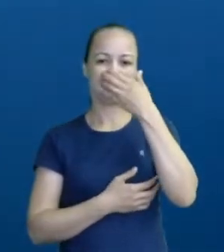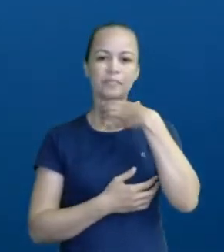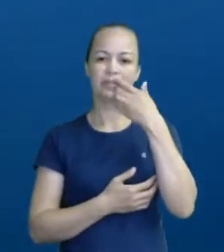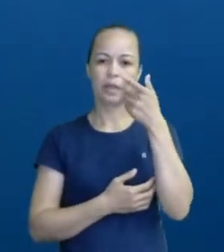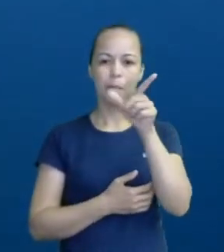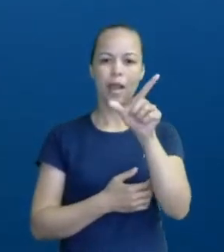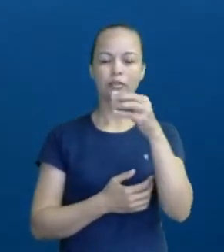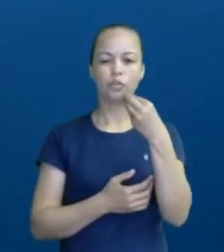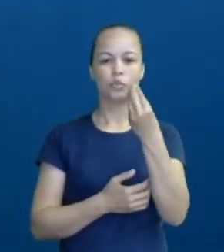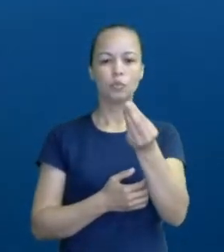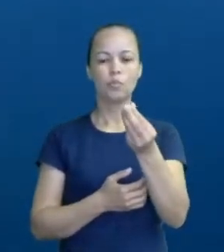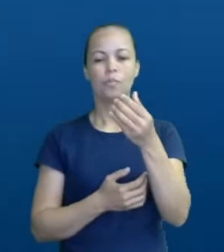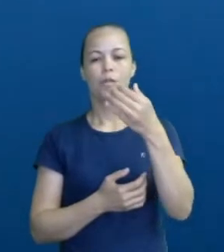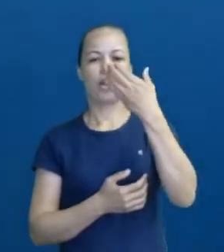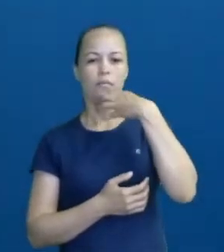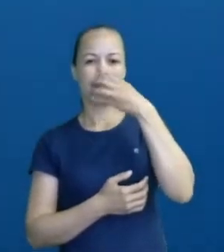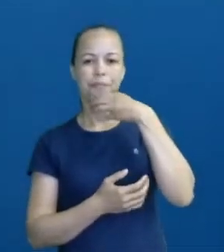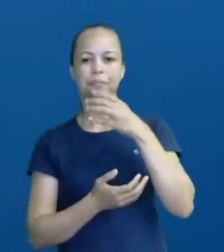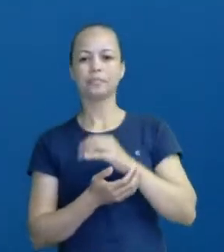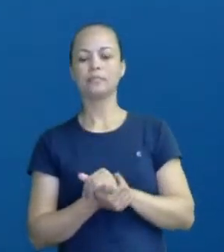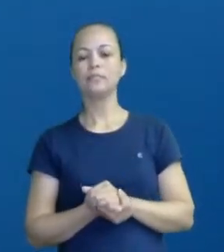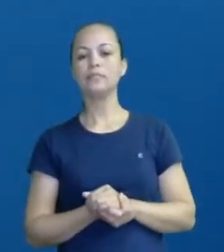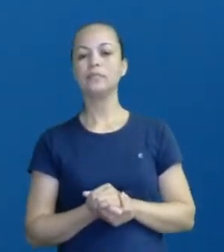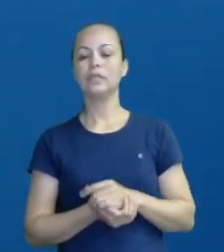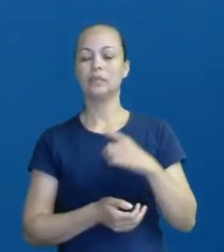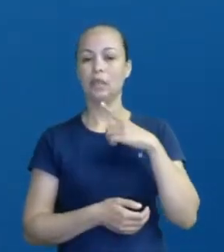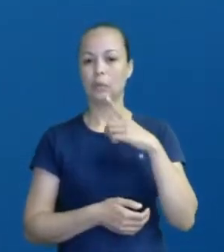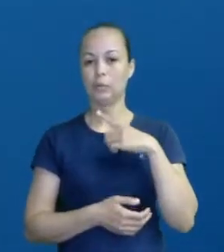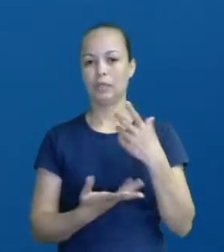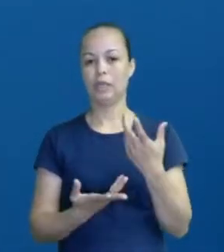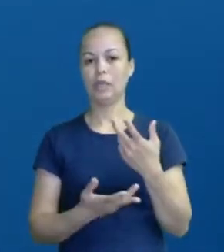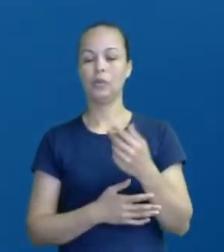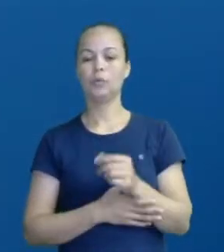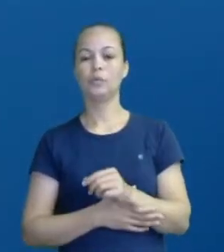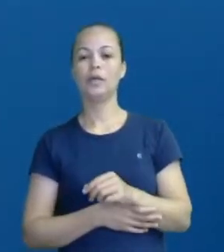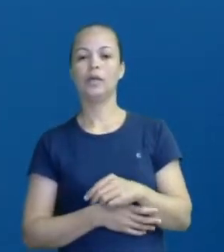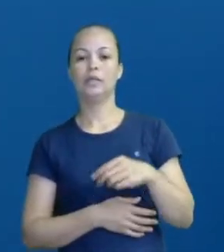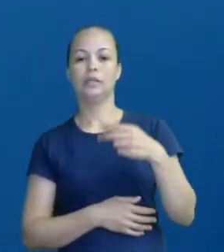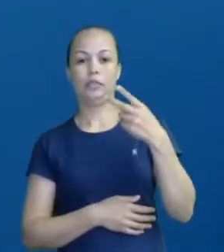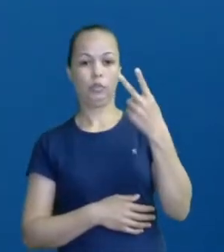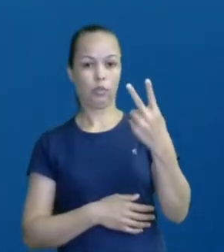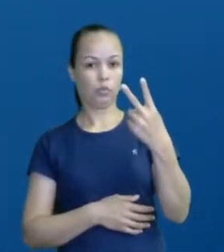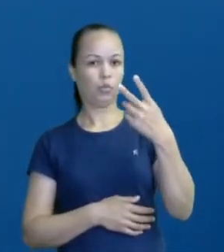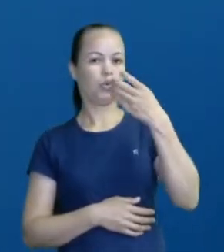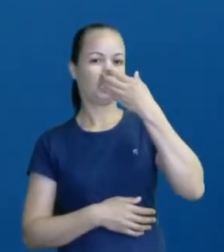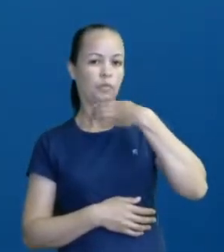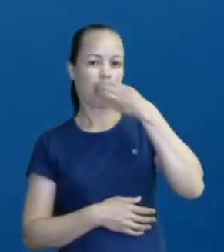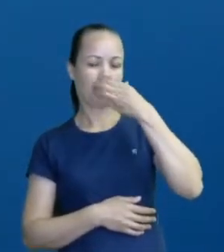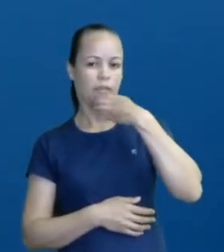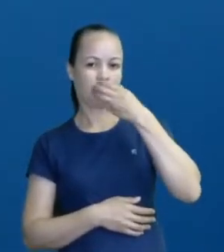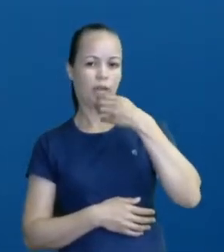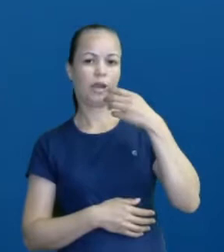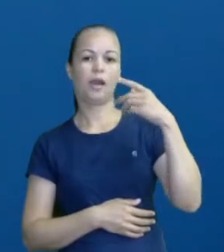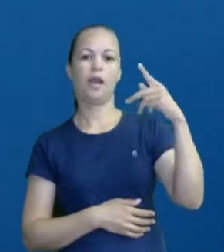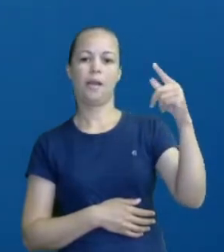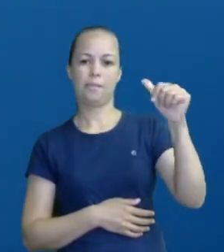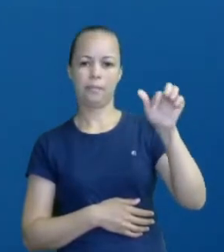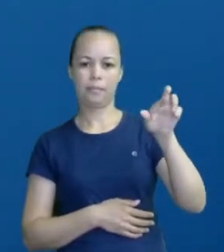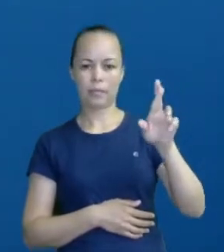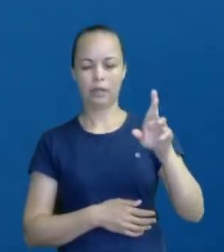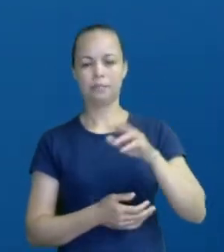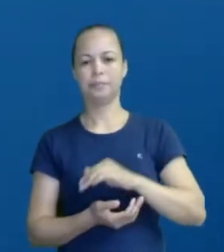Apareceu mais uma maçã. Então, eu tenho aqui, ó, 2 maçãs, um